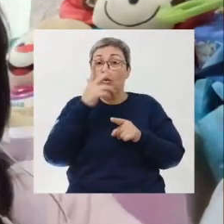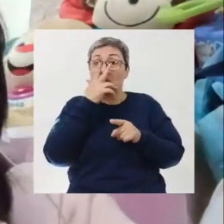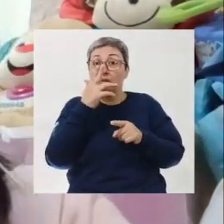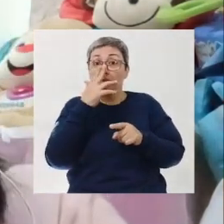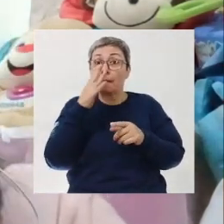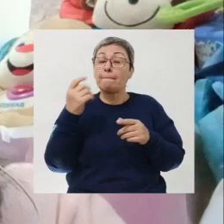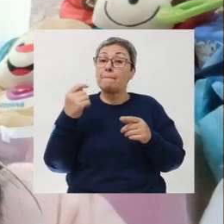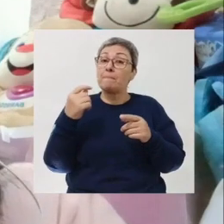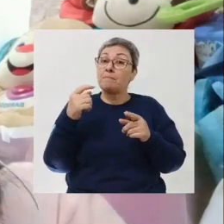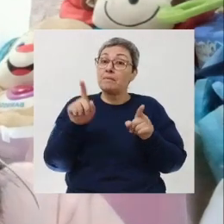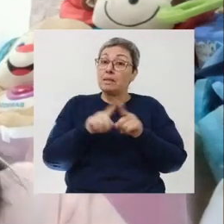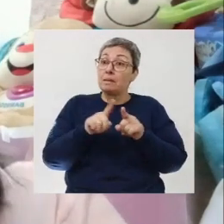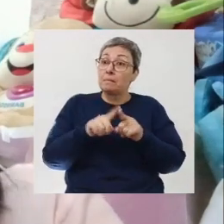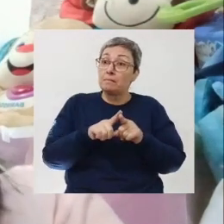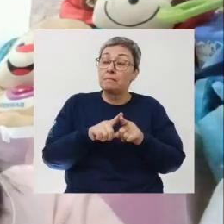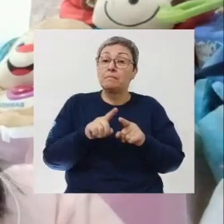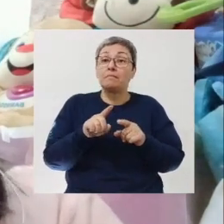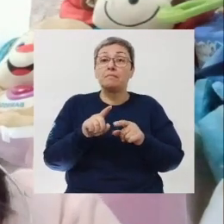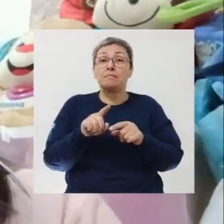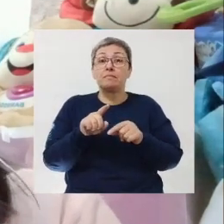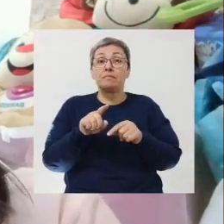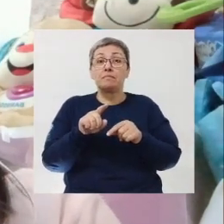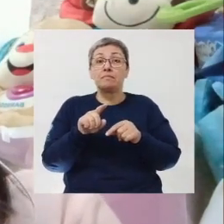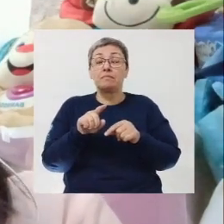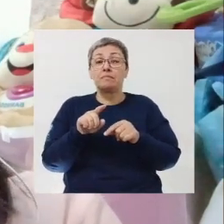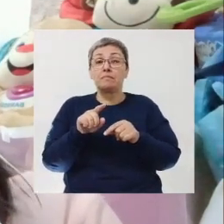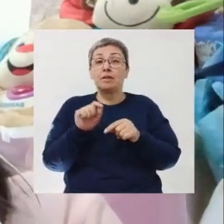assim, eu acho que a gente, né,